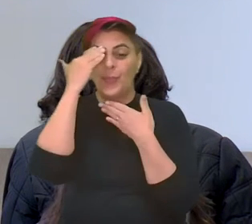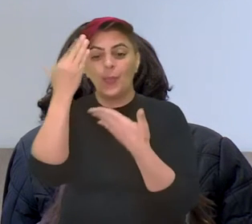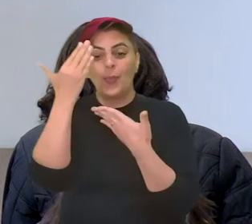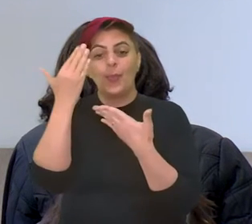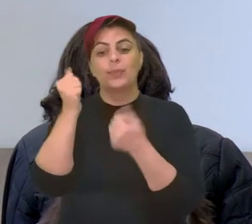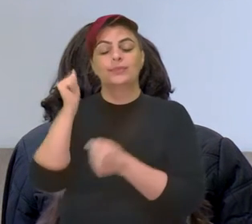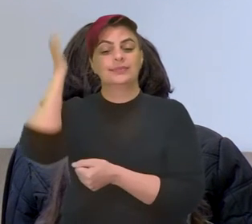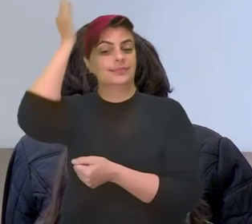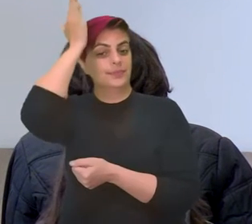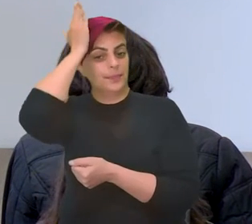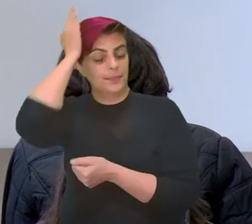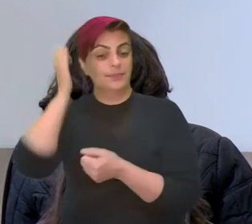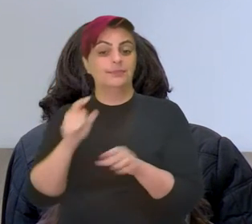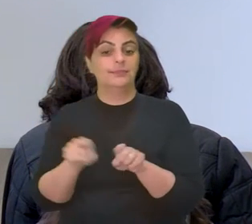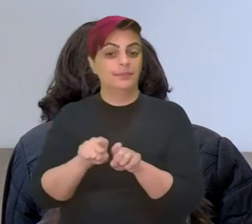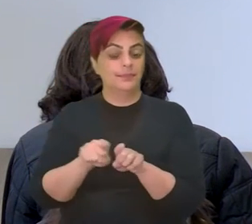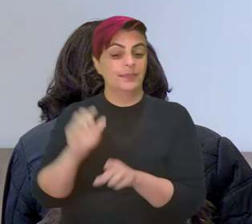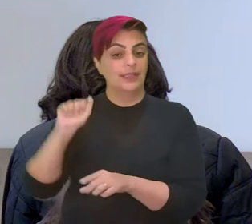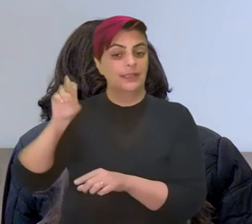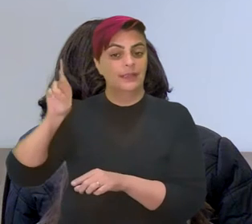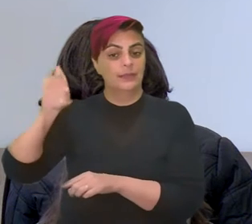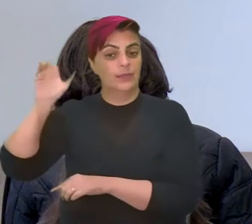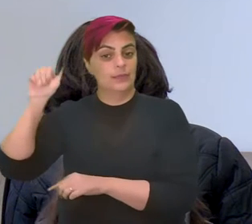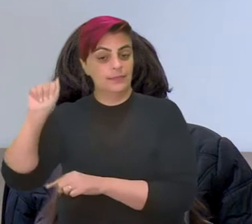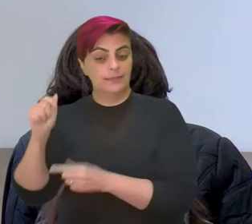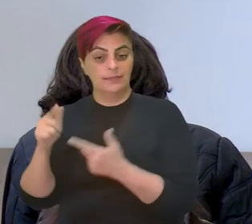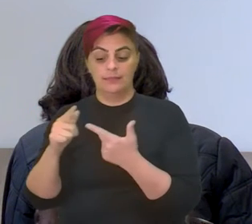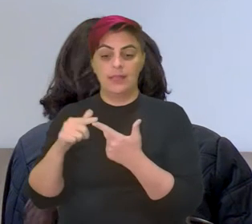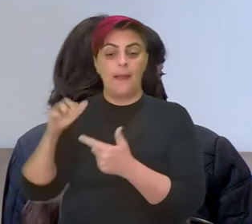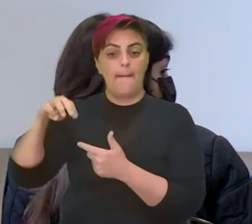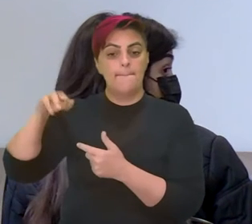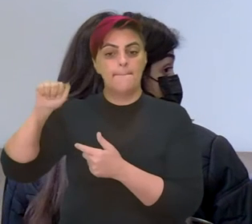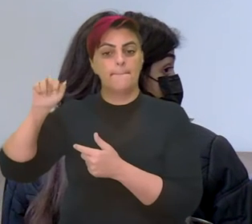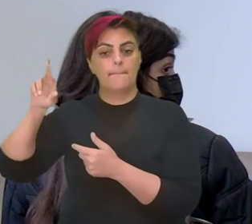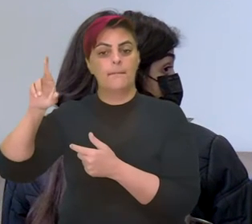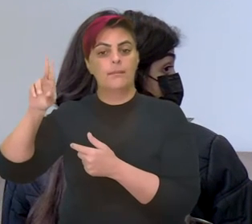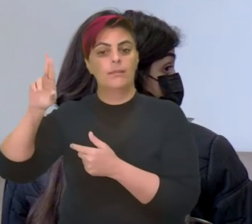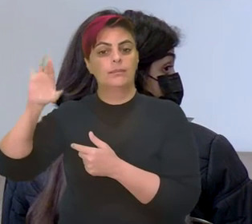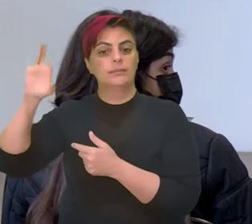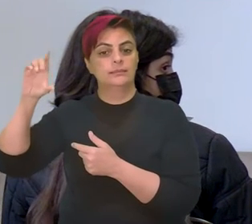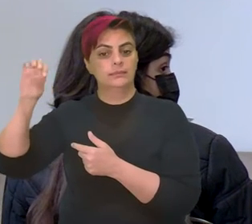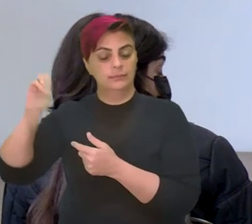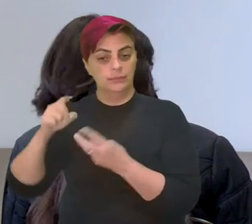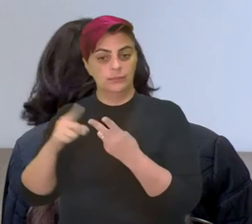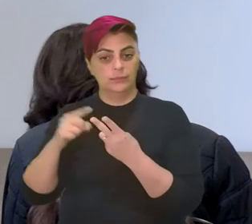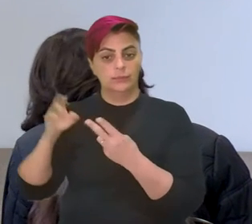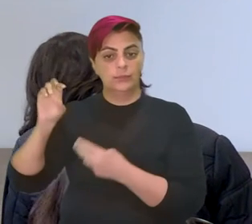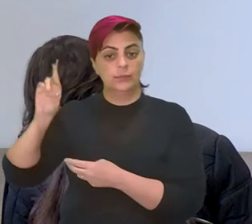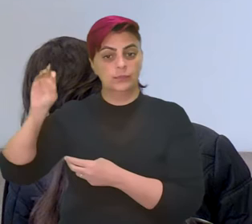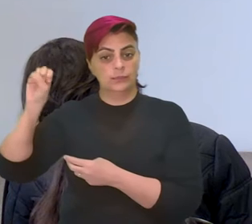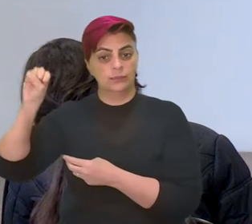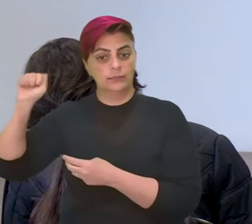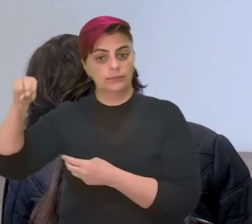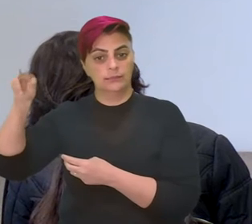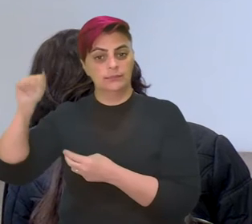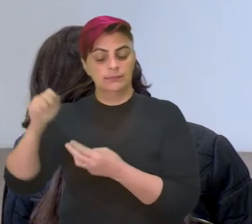ter acolhido o evento e, pessoalmente, a Áurea Vieira, Andréa Nogueira, Maurício Trindade, Heloísa Pisani, Rosana